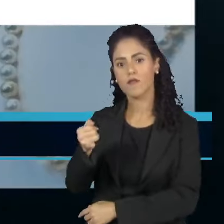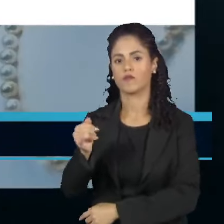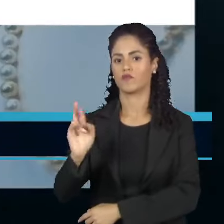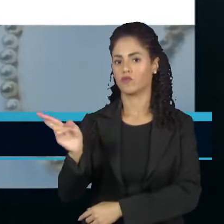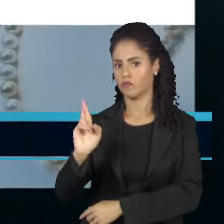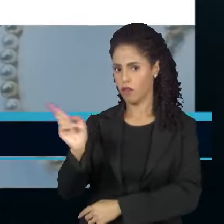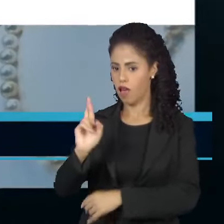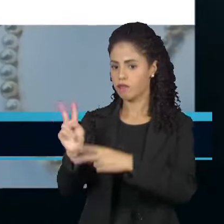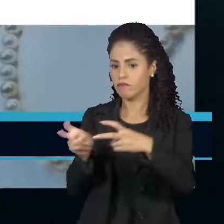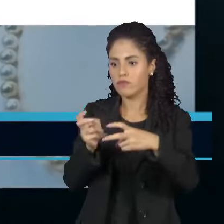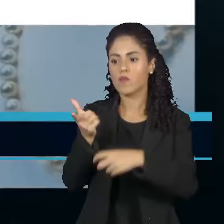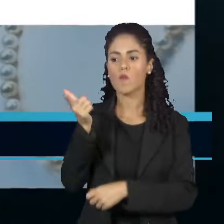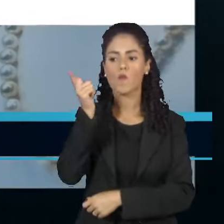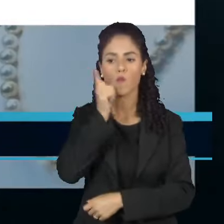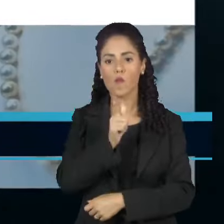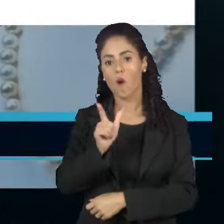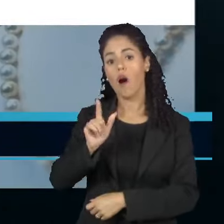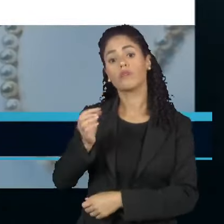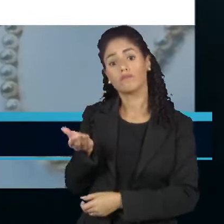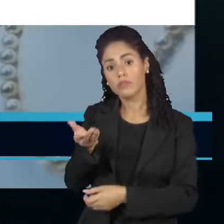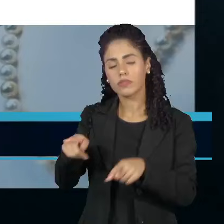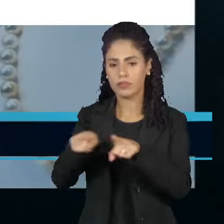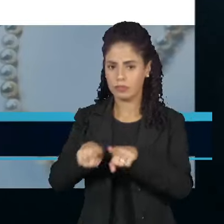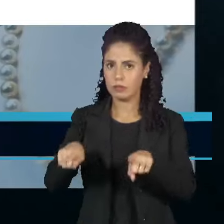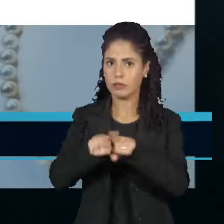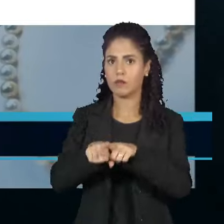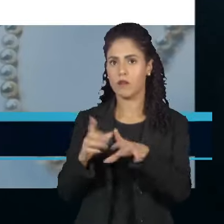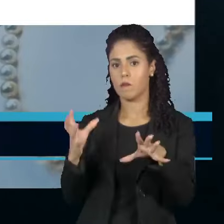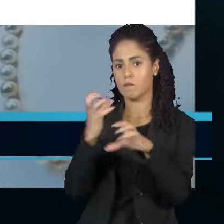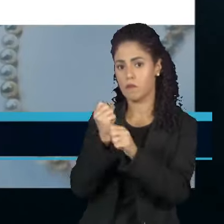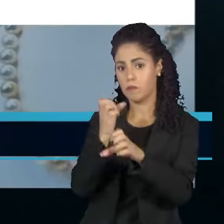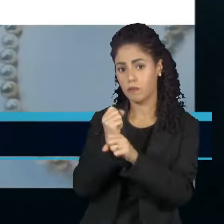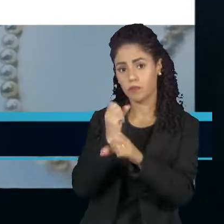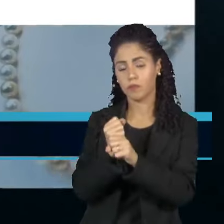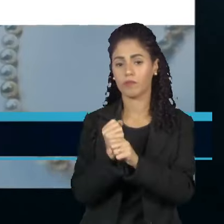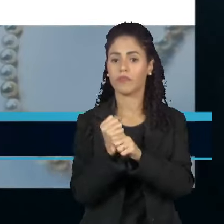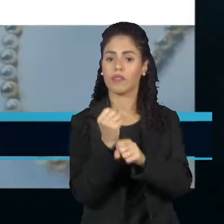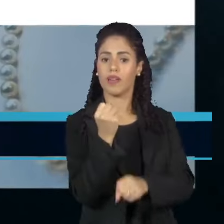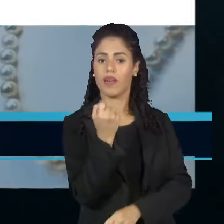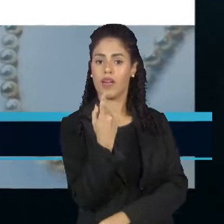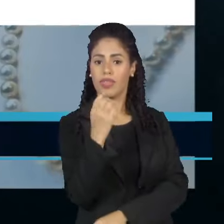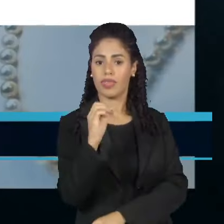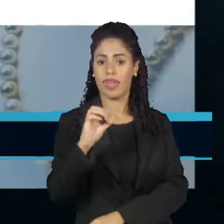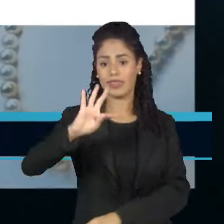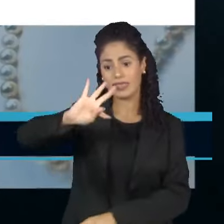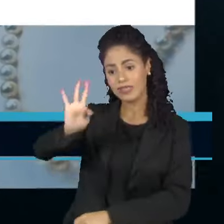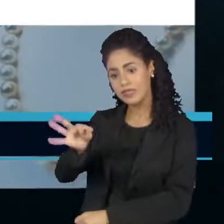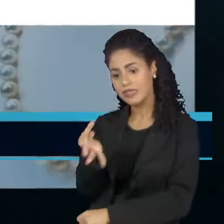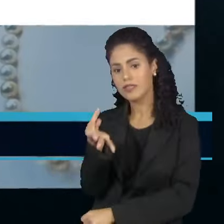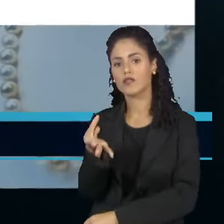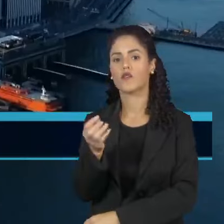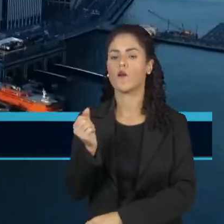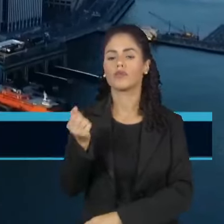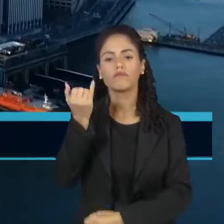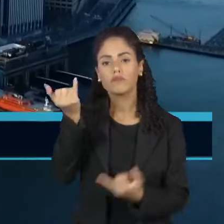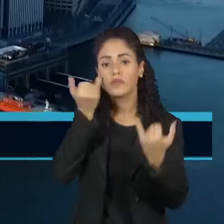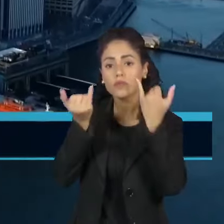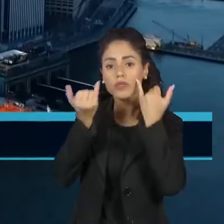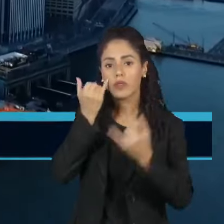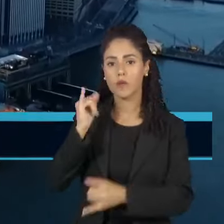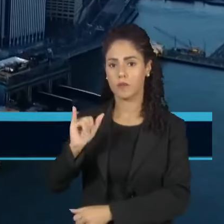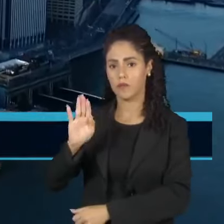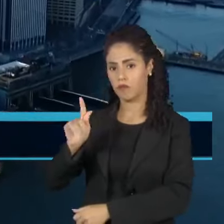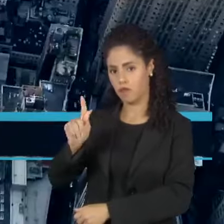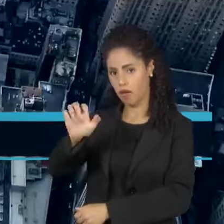reais. No mesmo ano, o Produto Interno Bruto Brasileiro foi de 10 trilhões de reais, segundo o IBGE. O